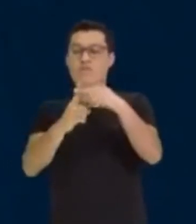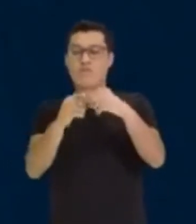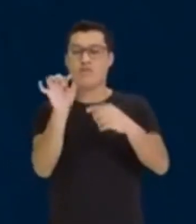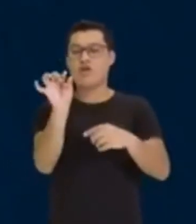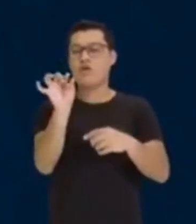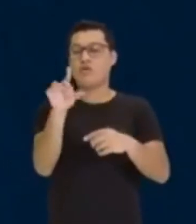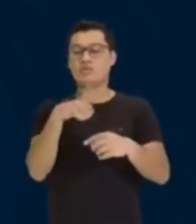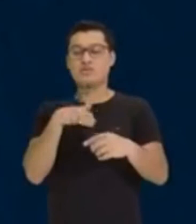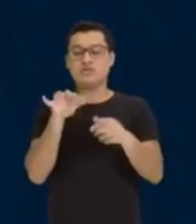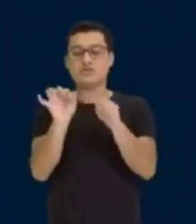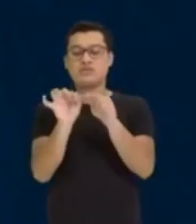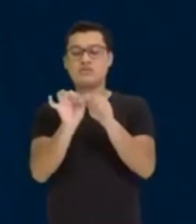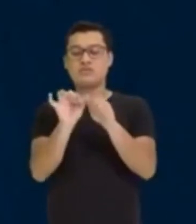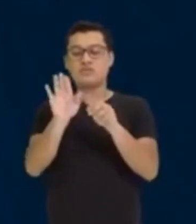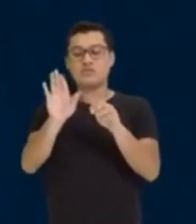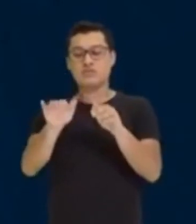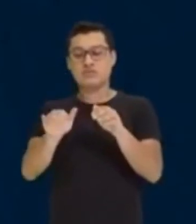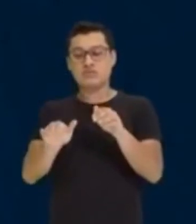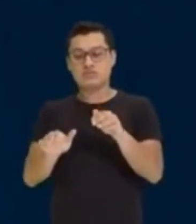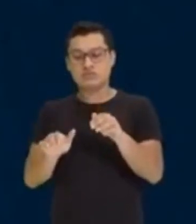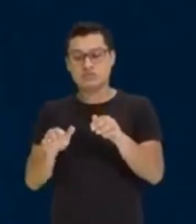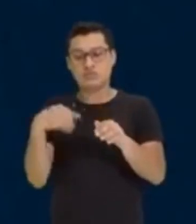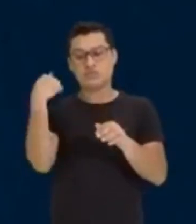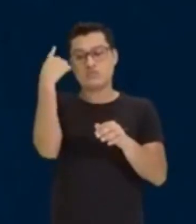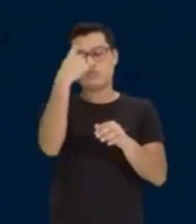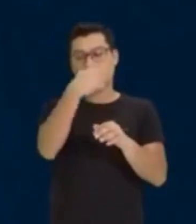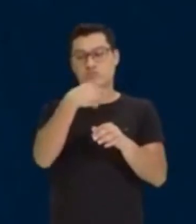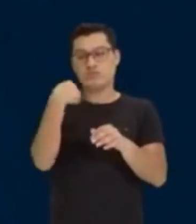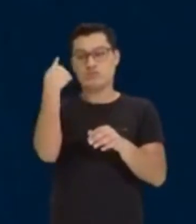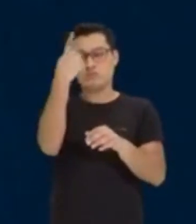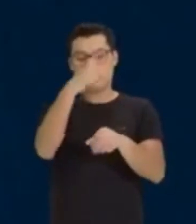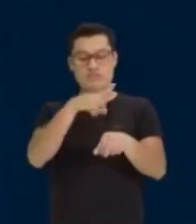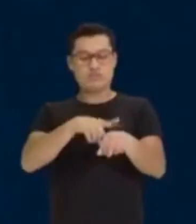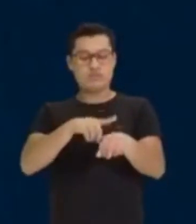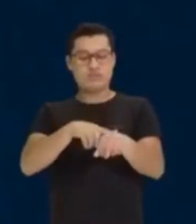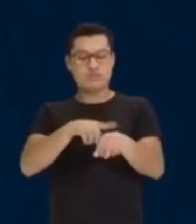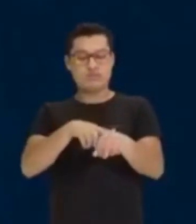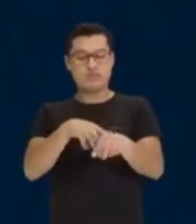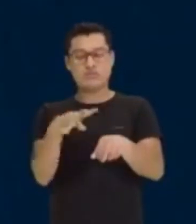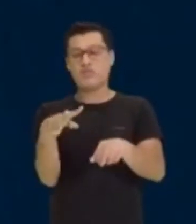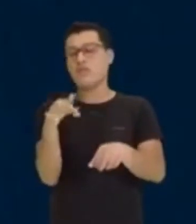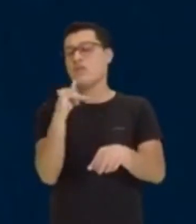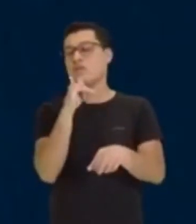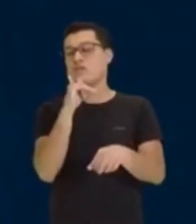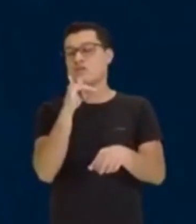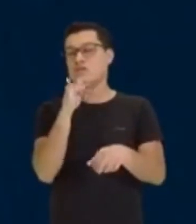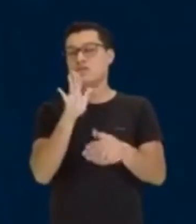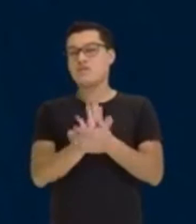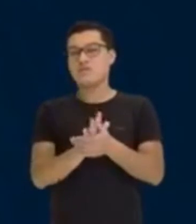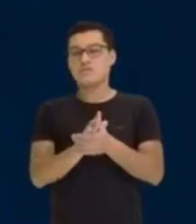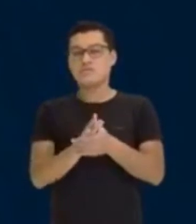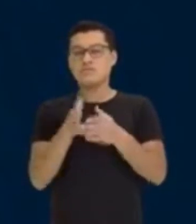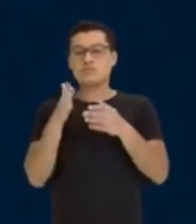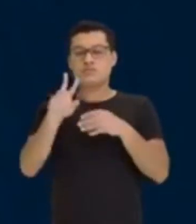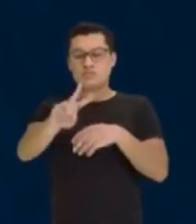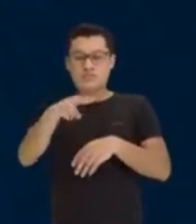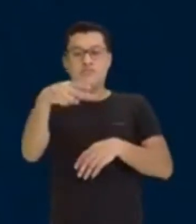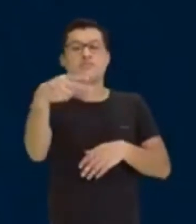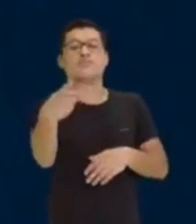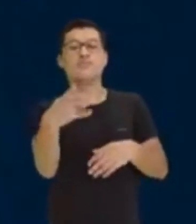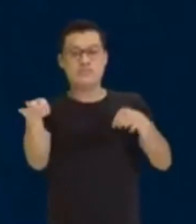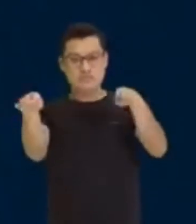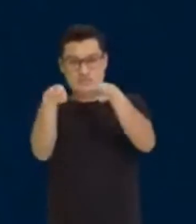o que ele tem que fazer? Diminuir cada vez mais o seu tempo. Exemplo de grandezas inversamente